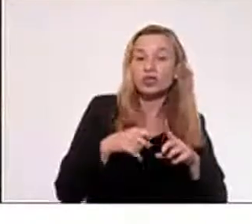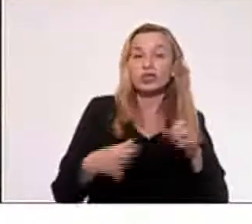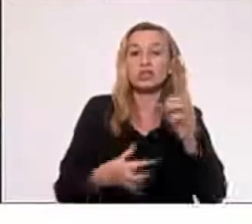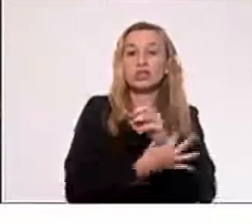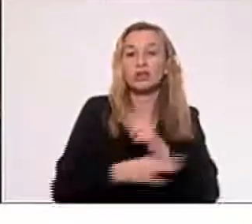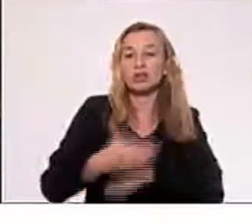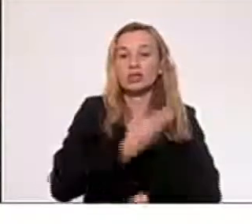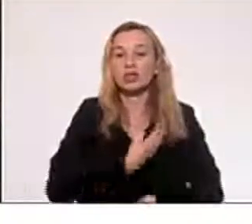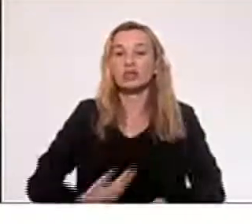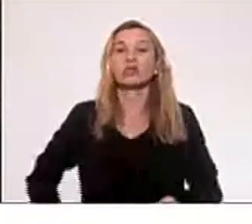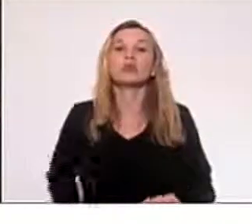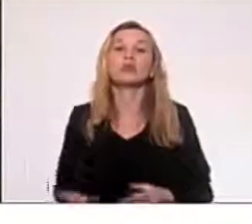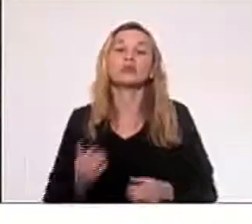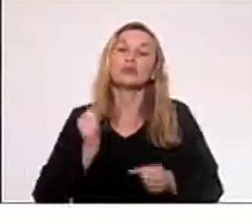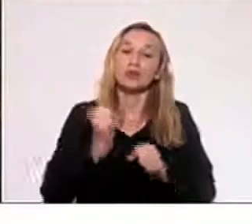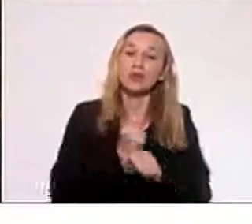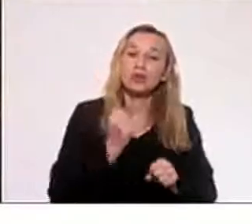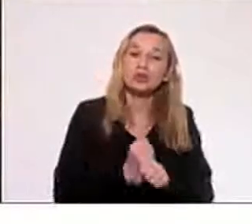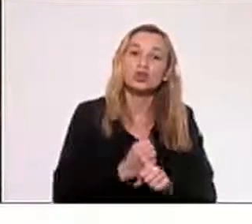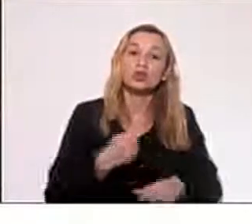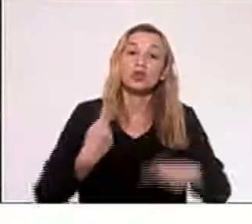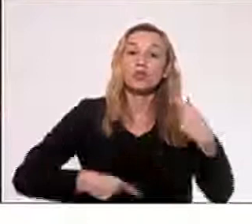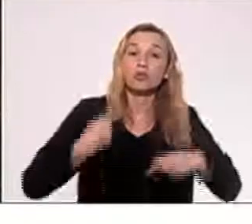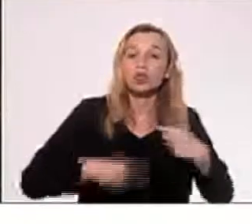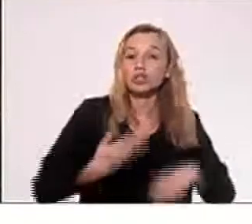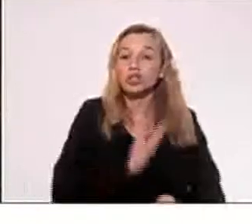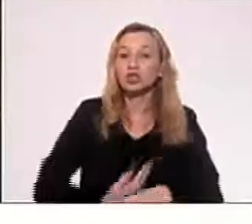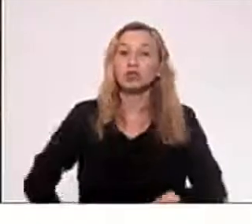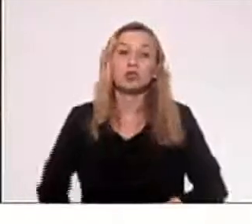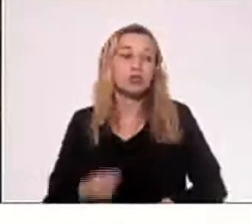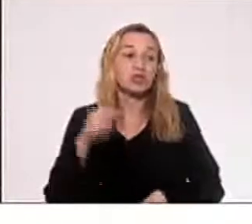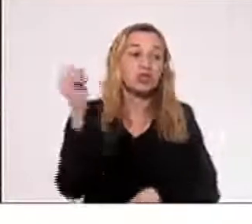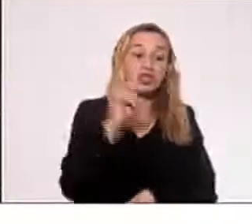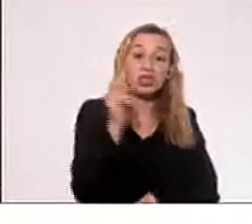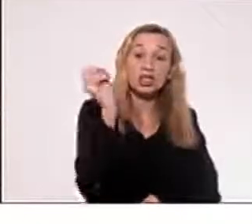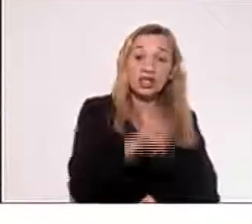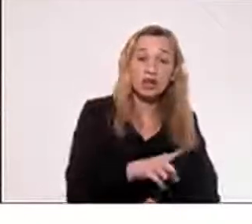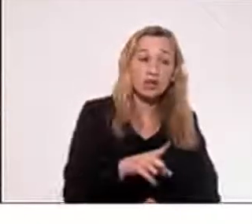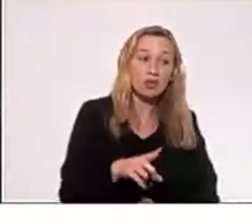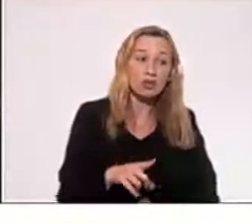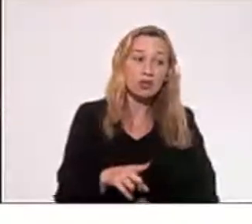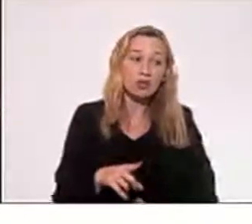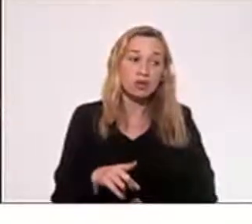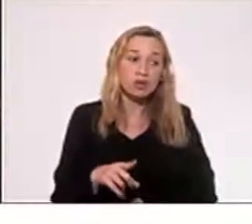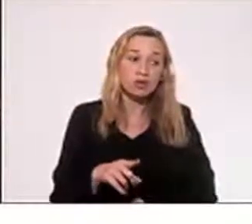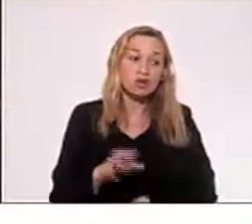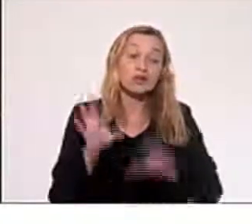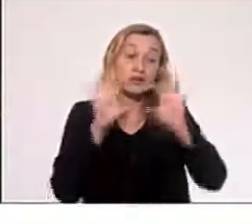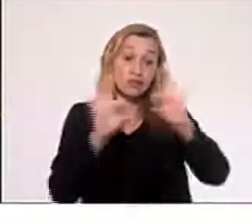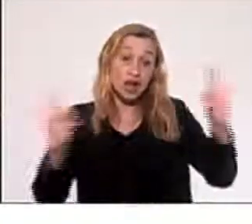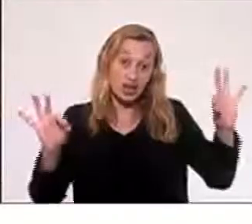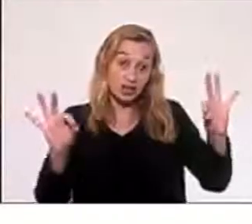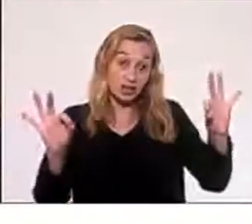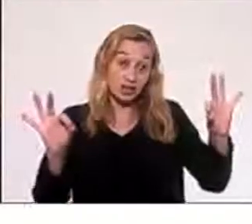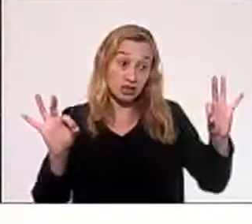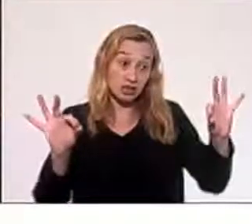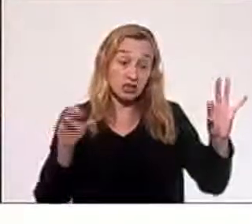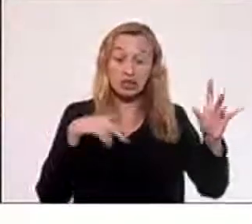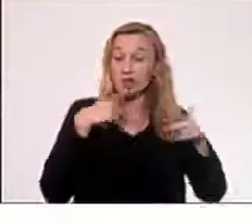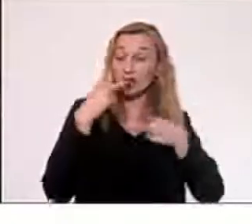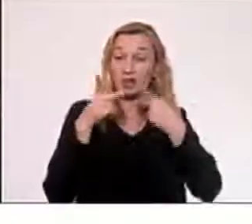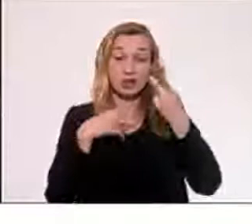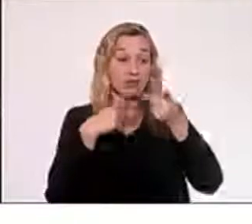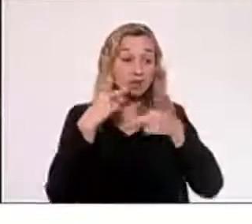se constrói com políticas públicas e não com bravatas ou frases de efeitos, como a gente